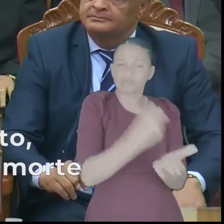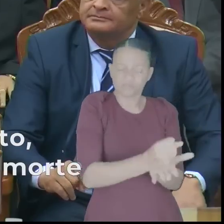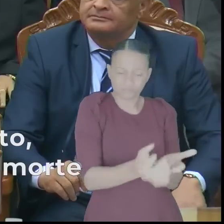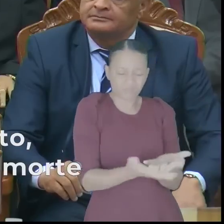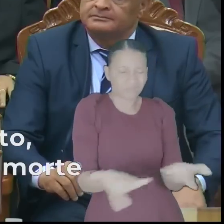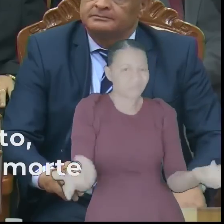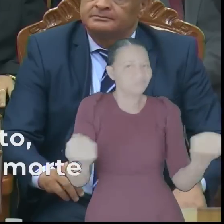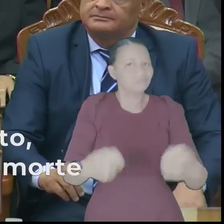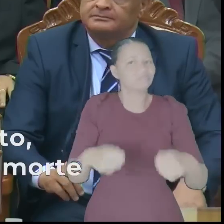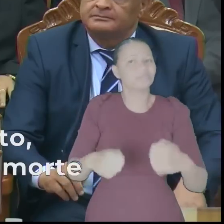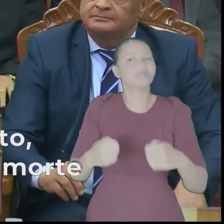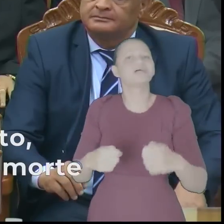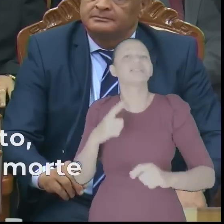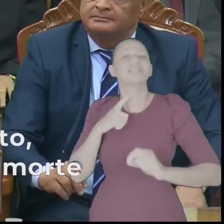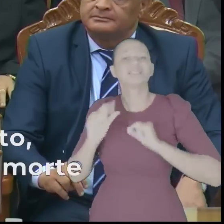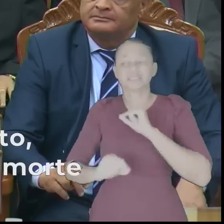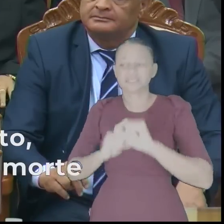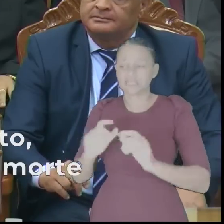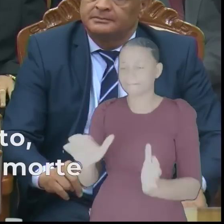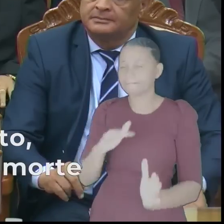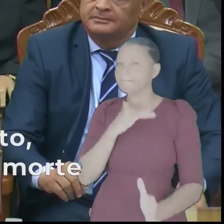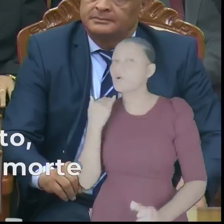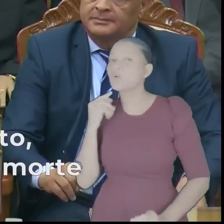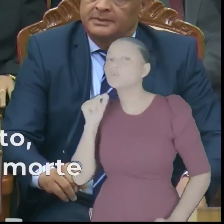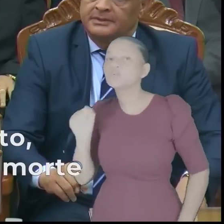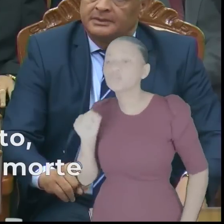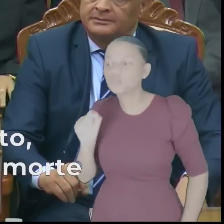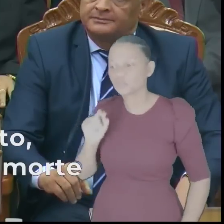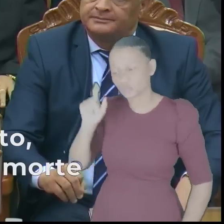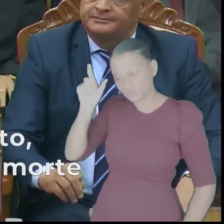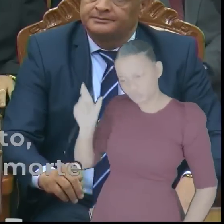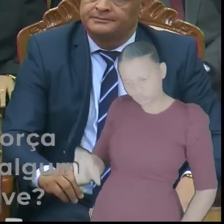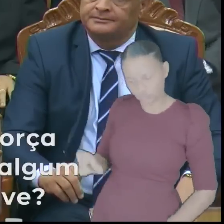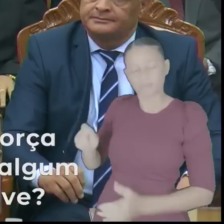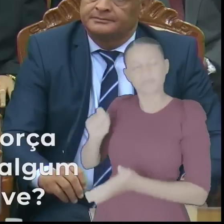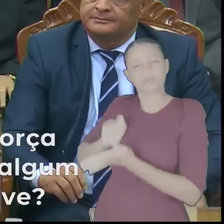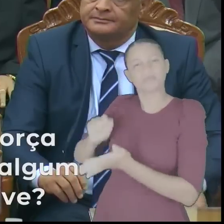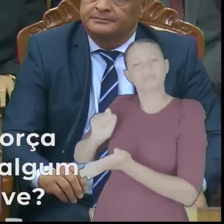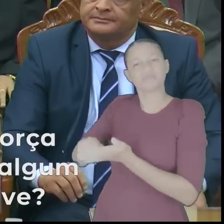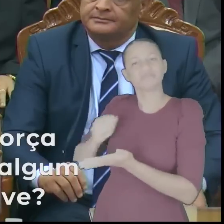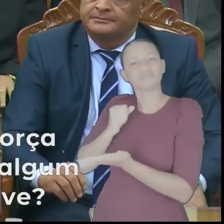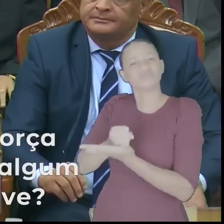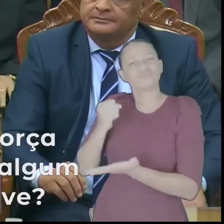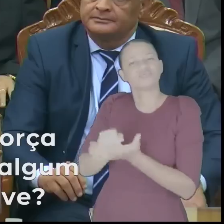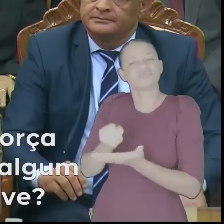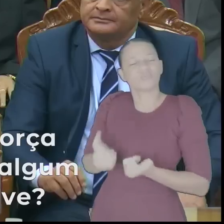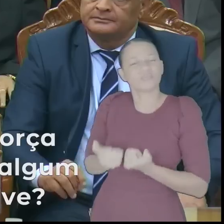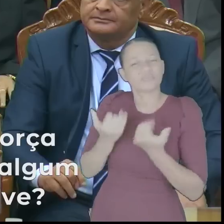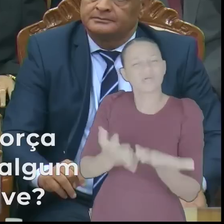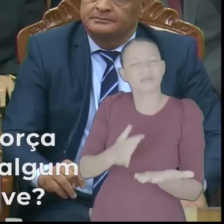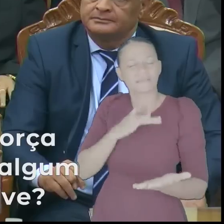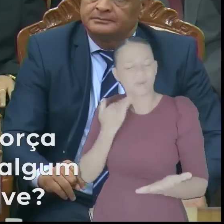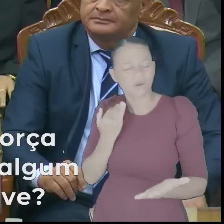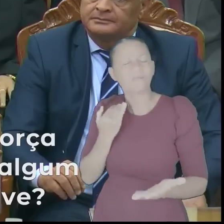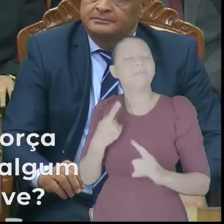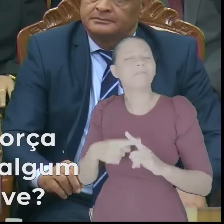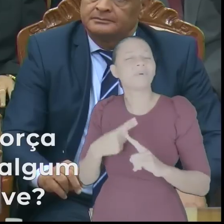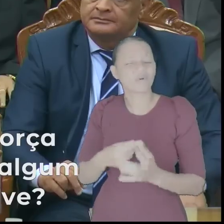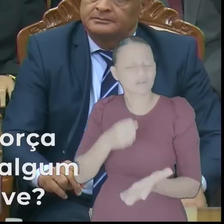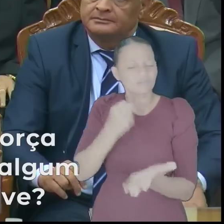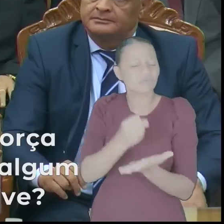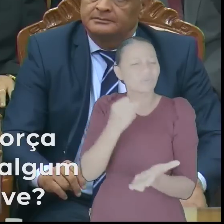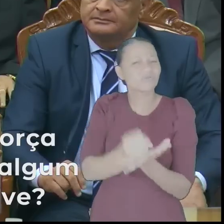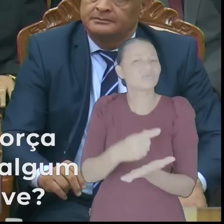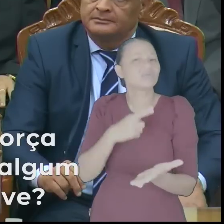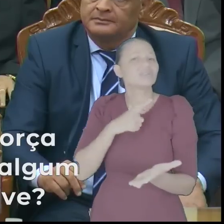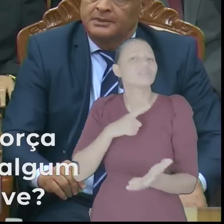é que intervenha a morte do testador. Verso 17, ele diz, porque um testamento tem força onde